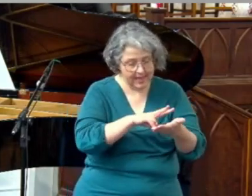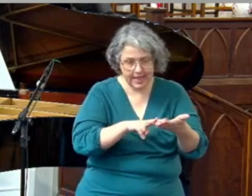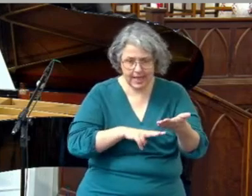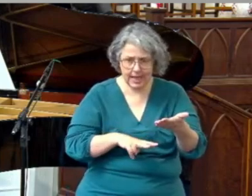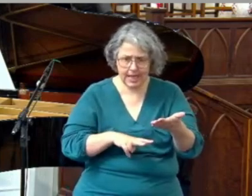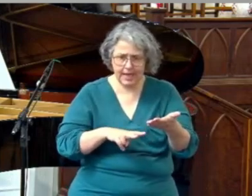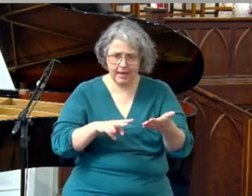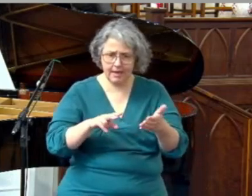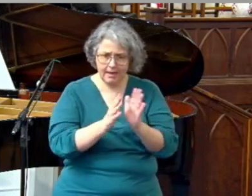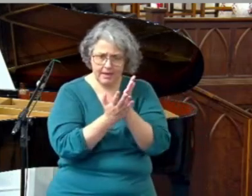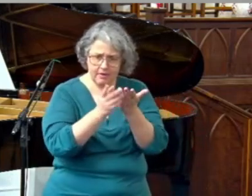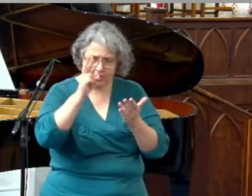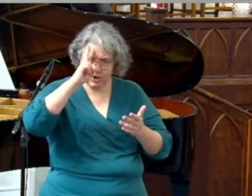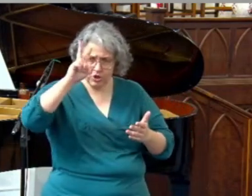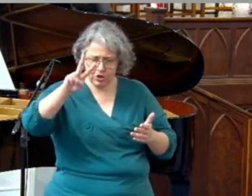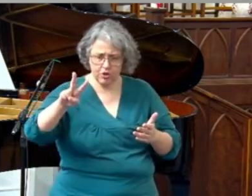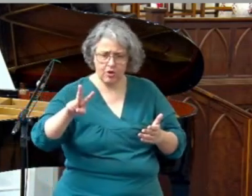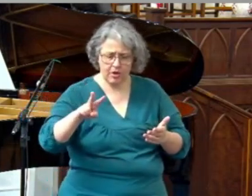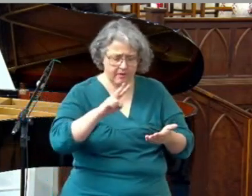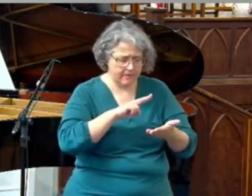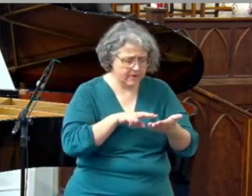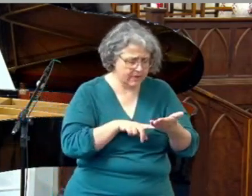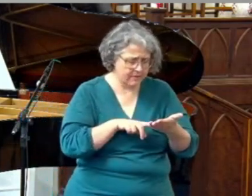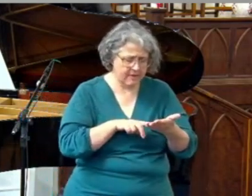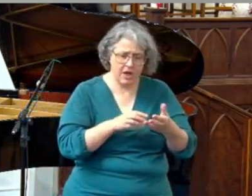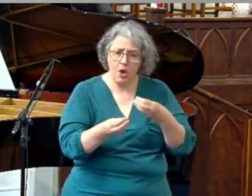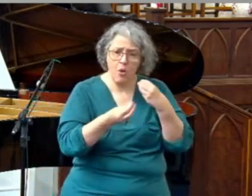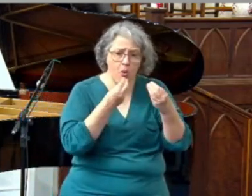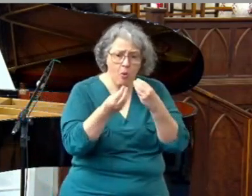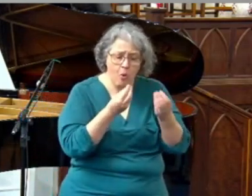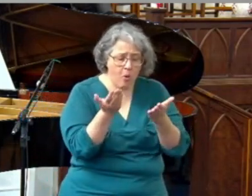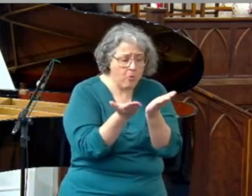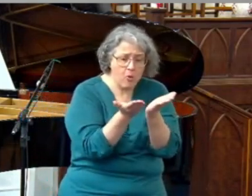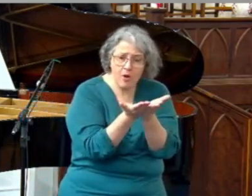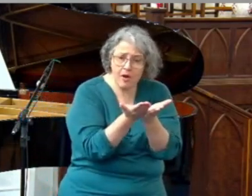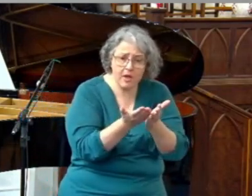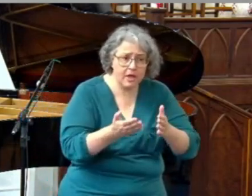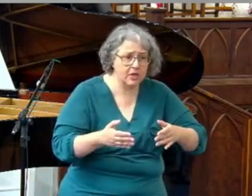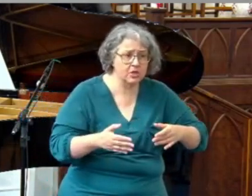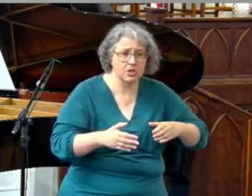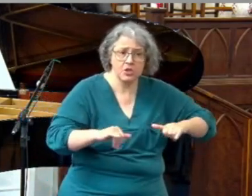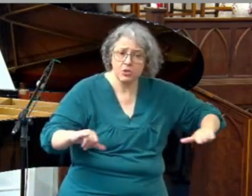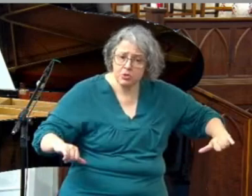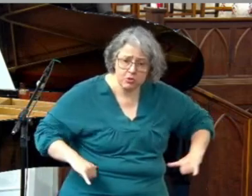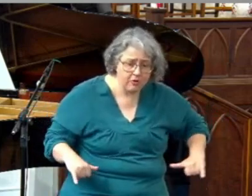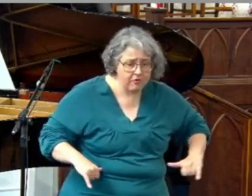você verá o quanto os cristãos sofreram.